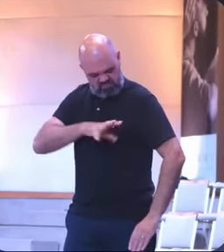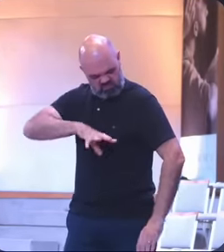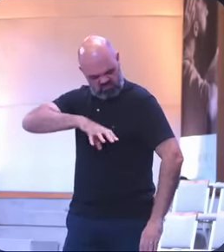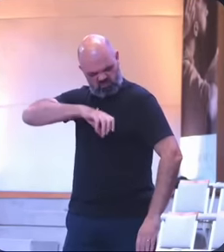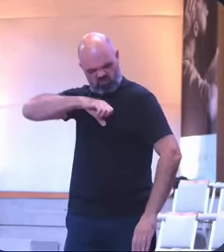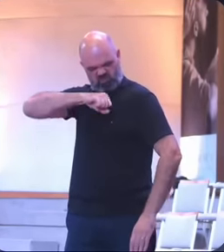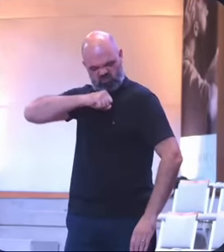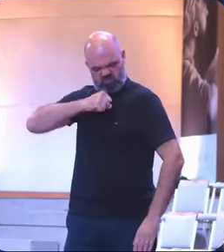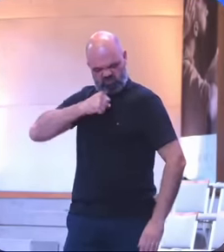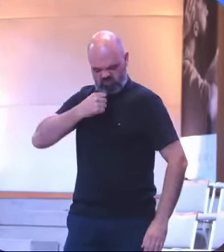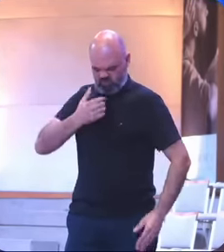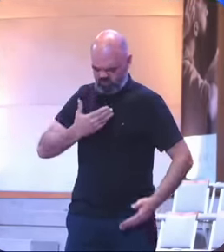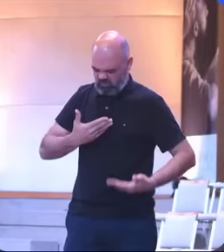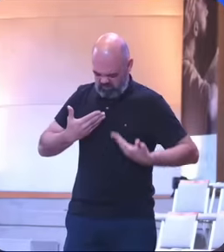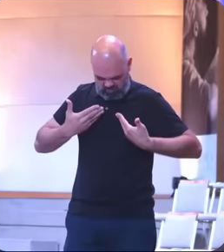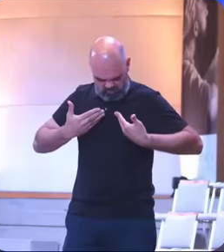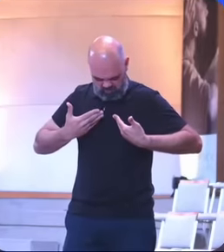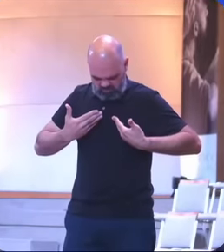que